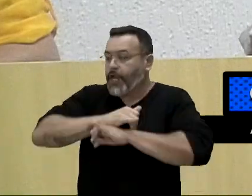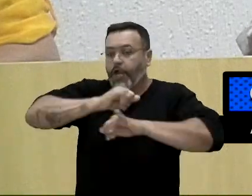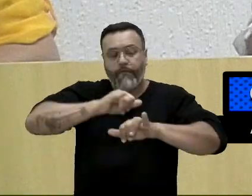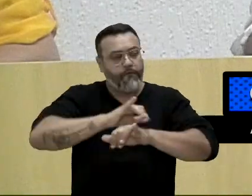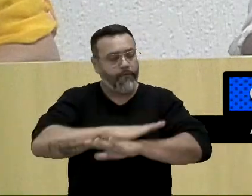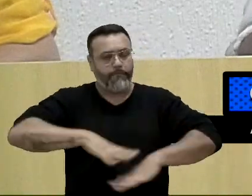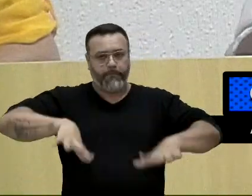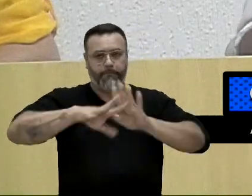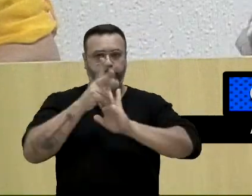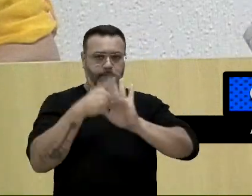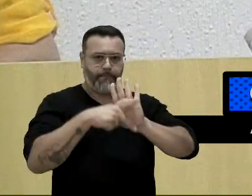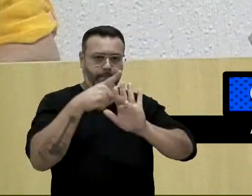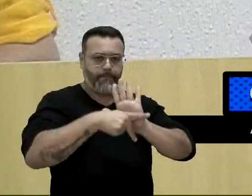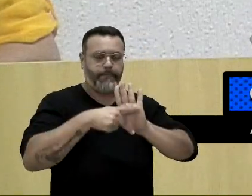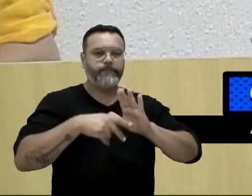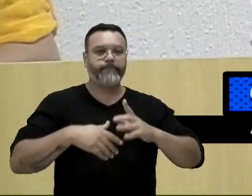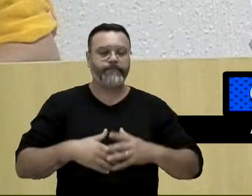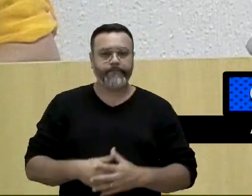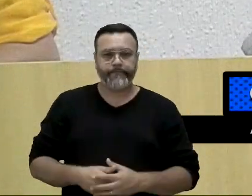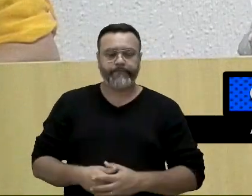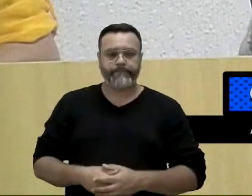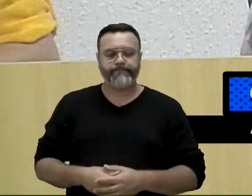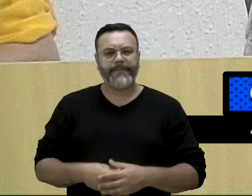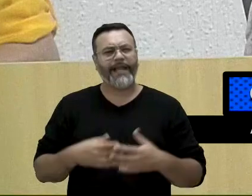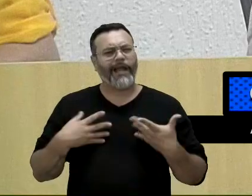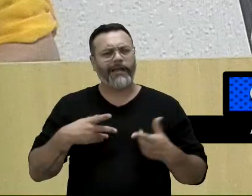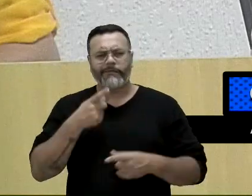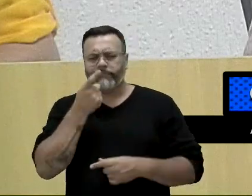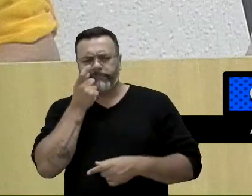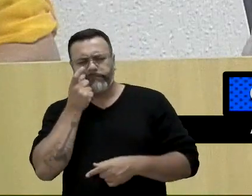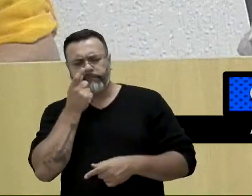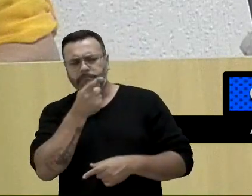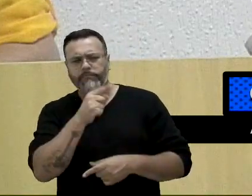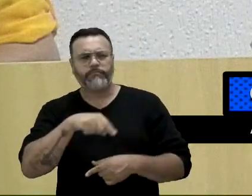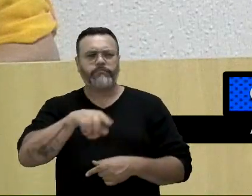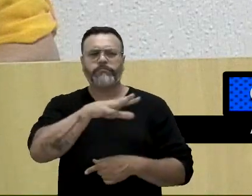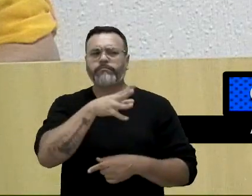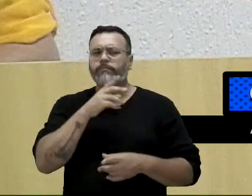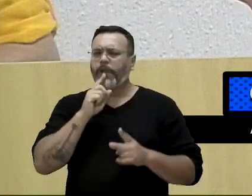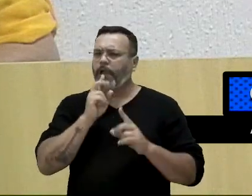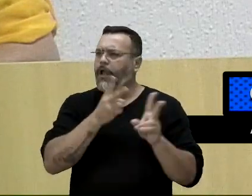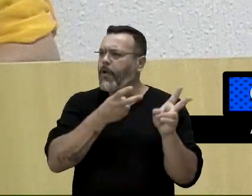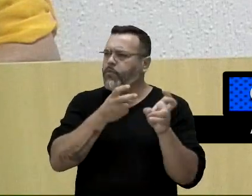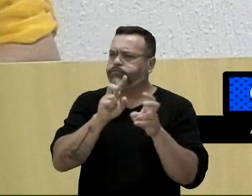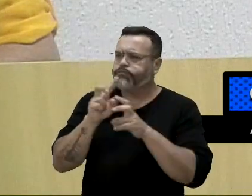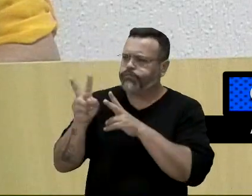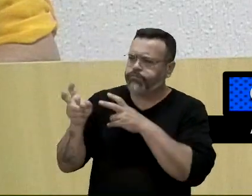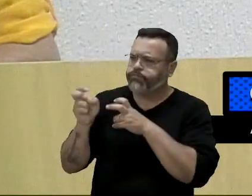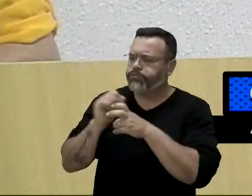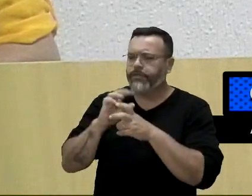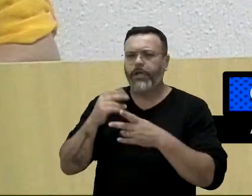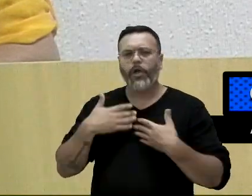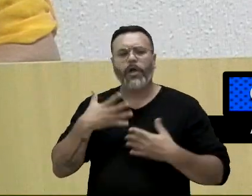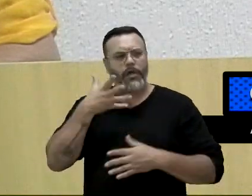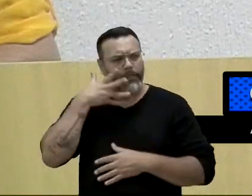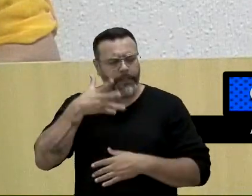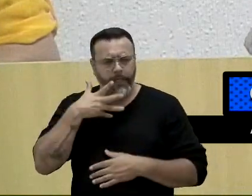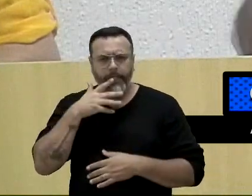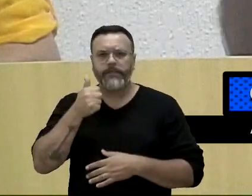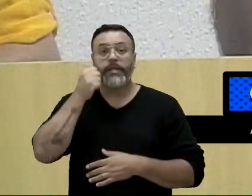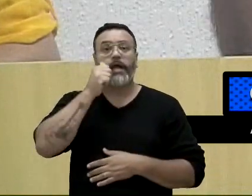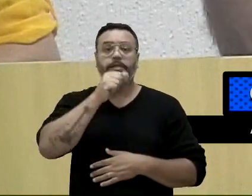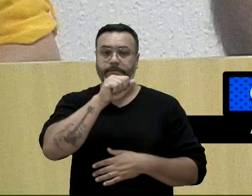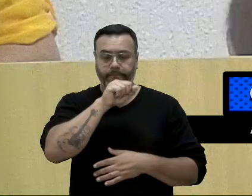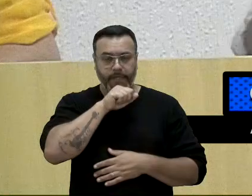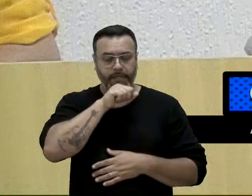projeto. Eu aqui, observando o relato das mães, certo?